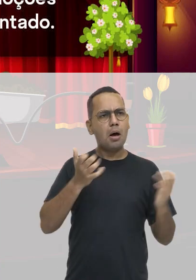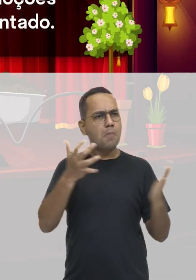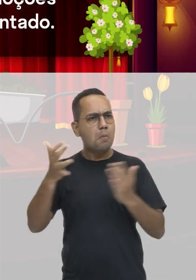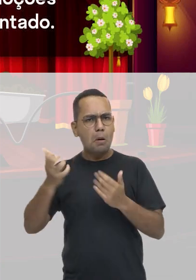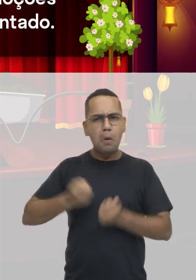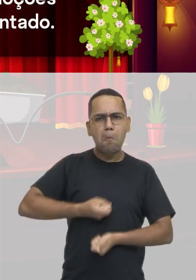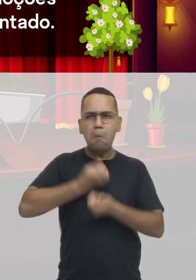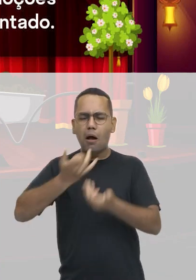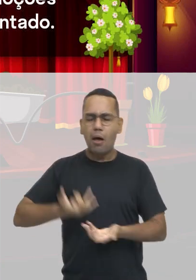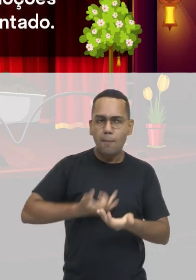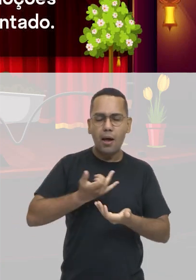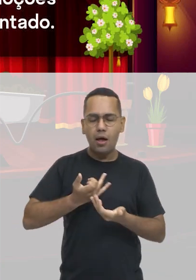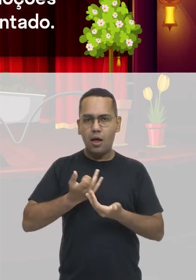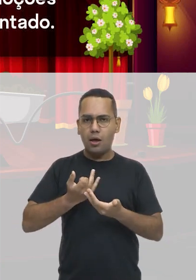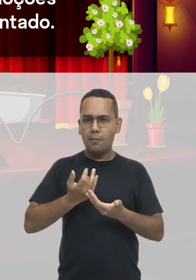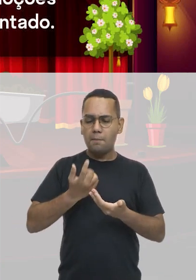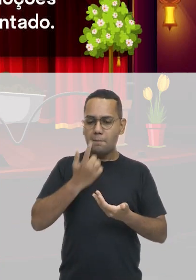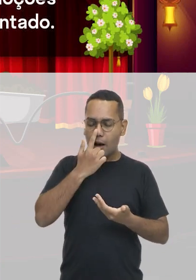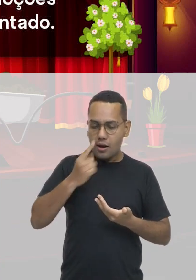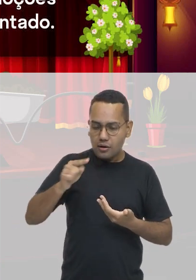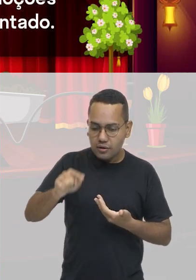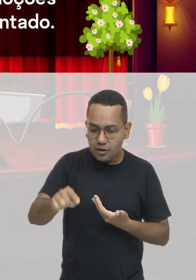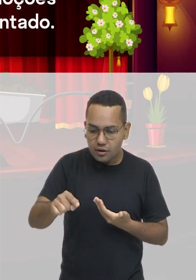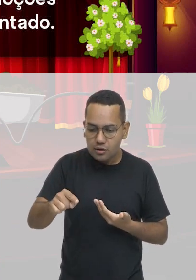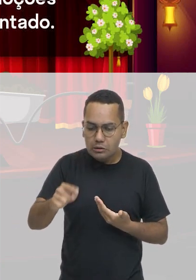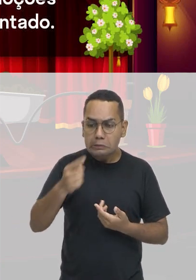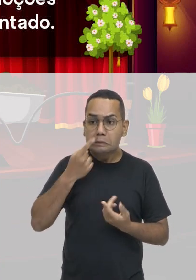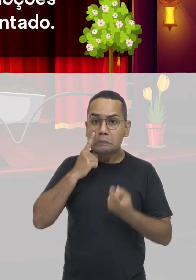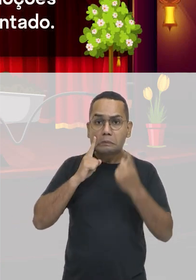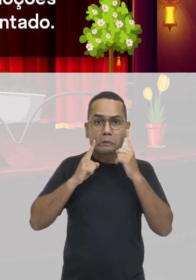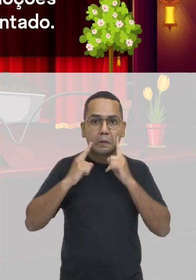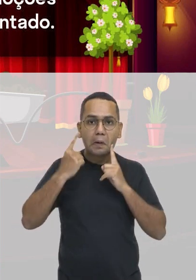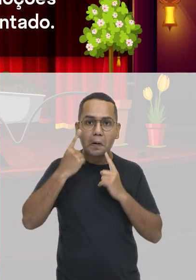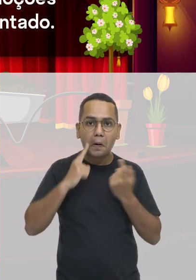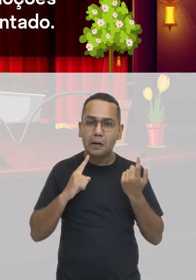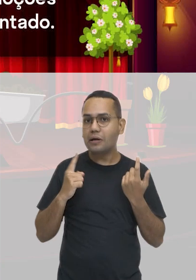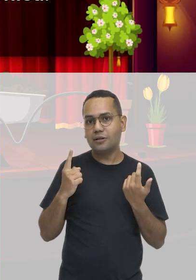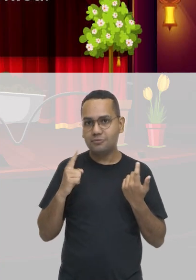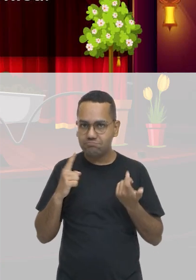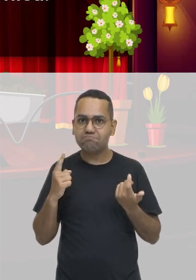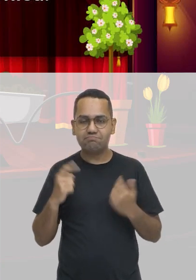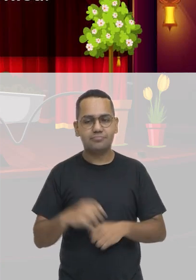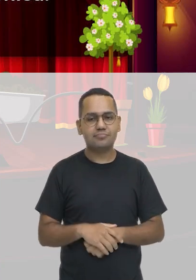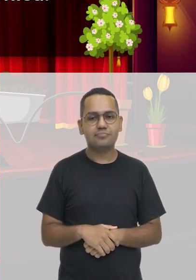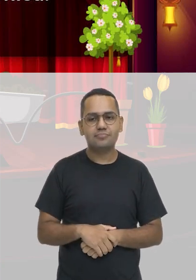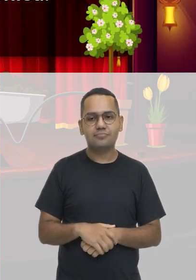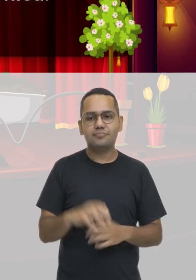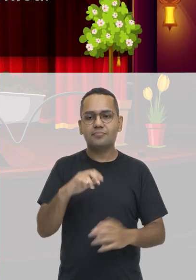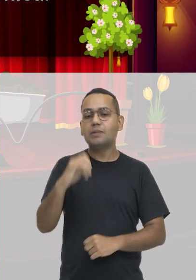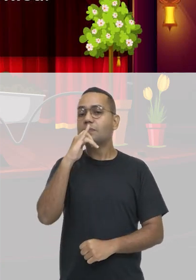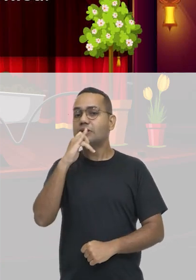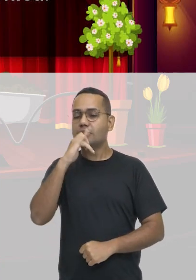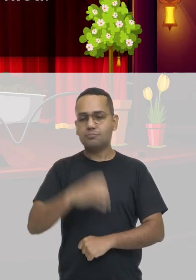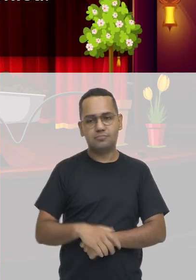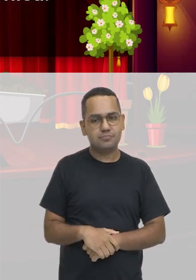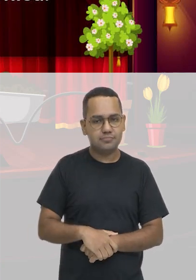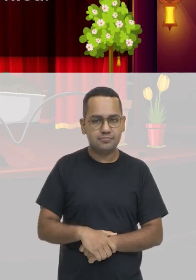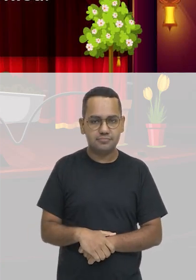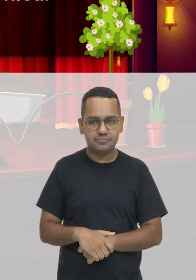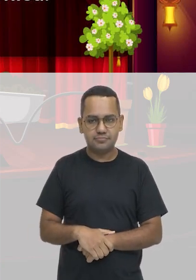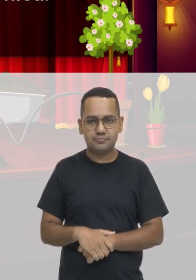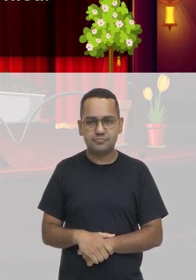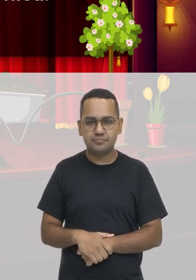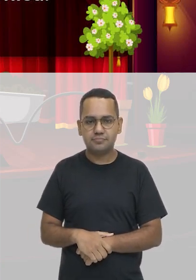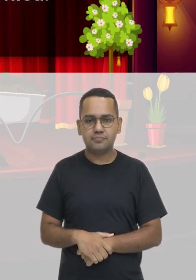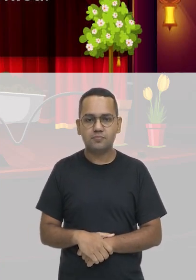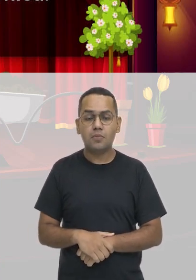as pessoas chegam a chorar, mesmo sabendo que é uma peça teatral. E o exemplo que nós temos? Em uma